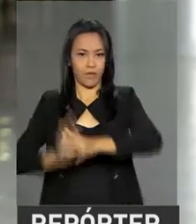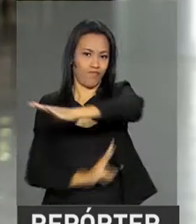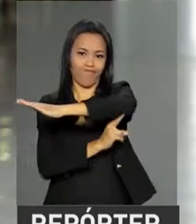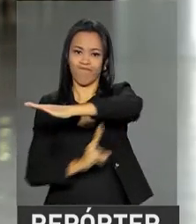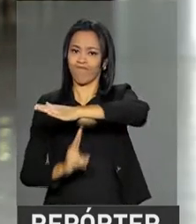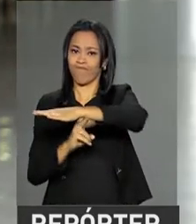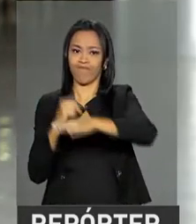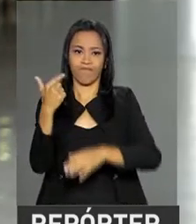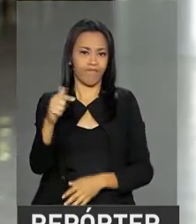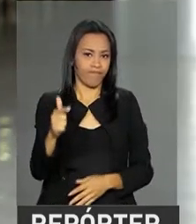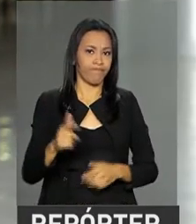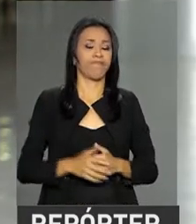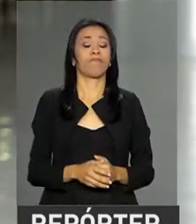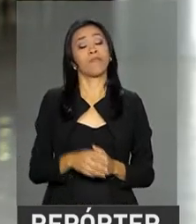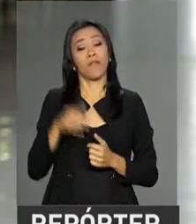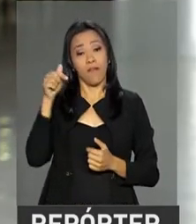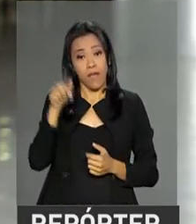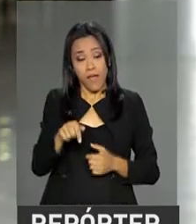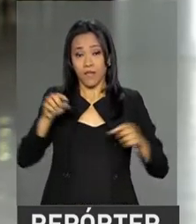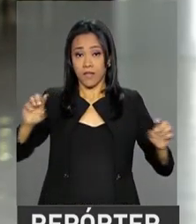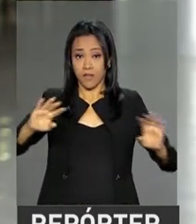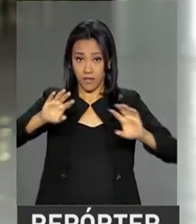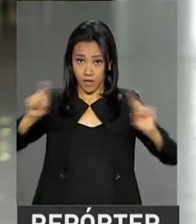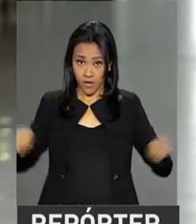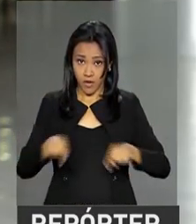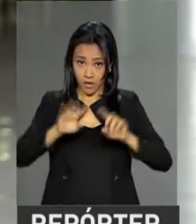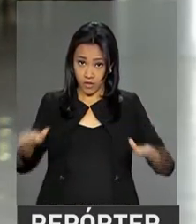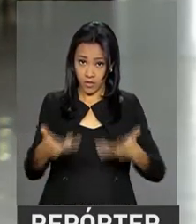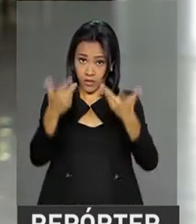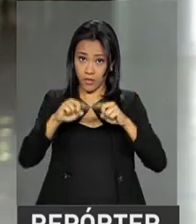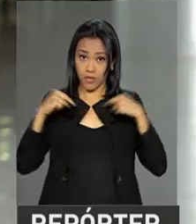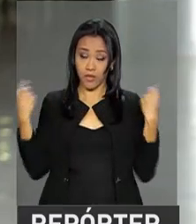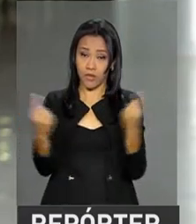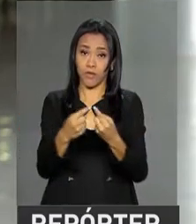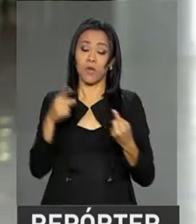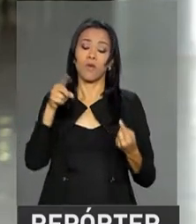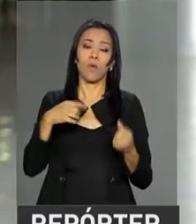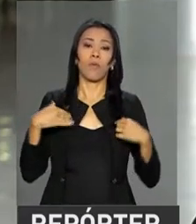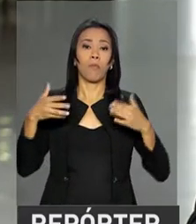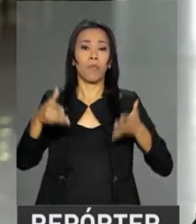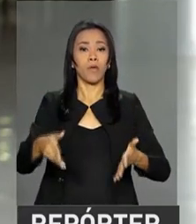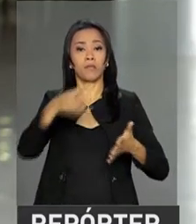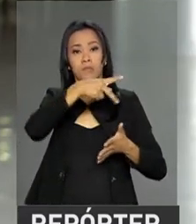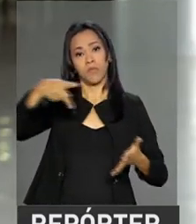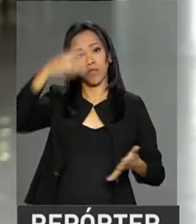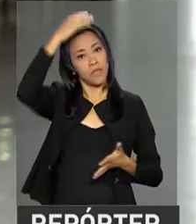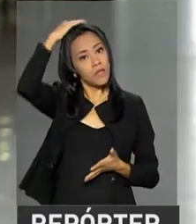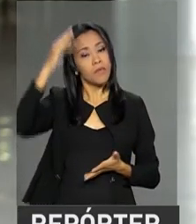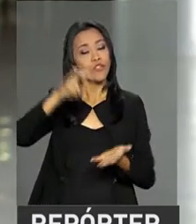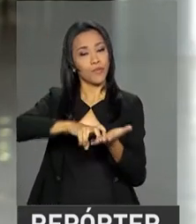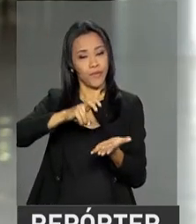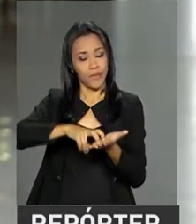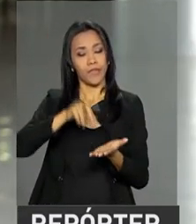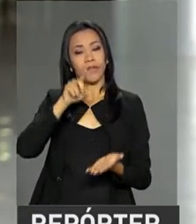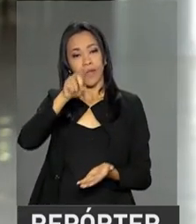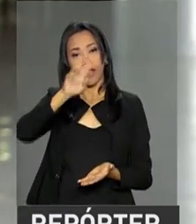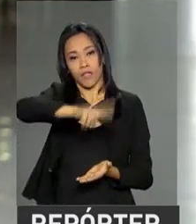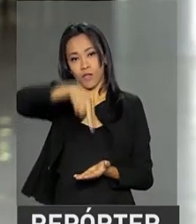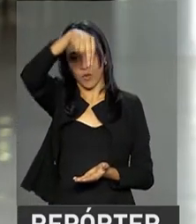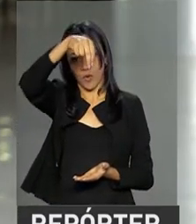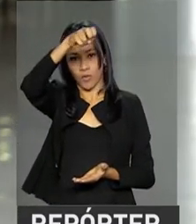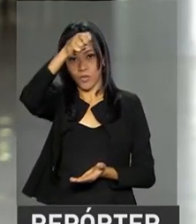de carga então essas cerimônias aí com a participação do presidente michel temer elas acontecem agora pela manhã na região norte como